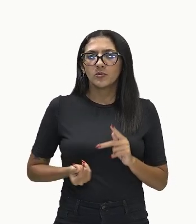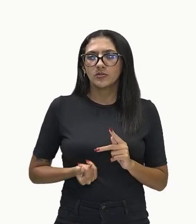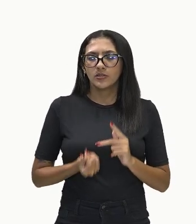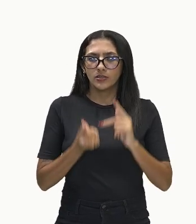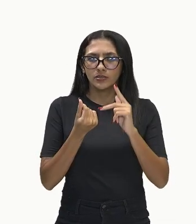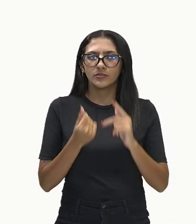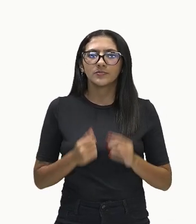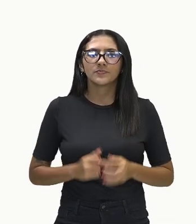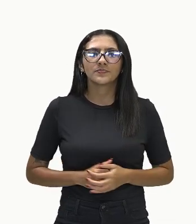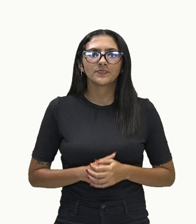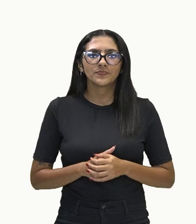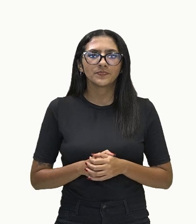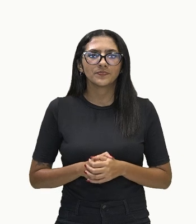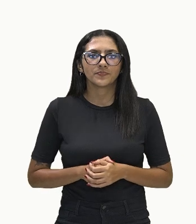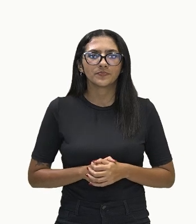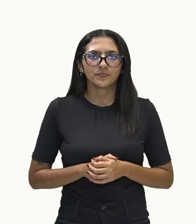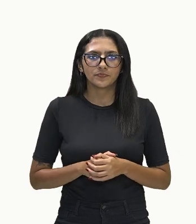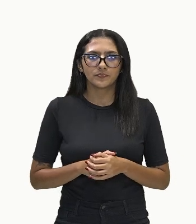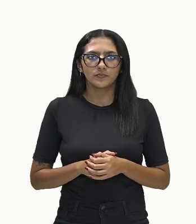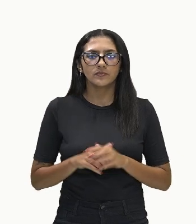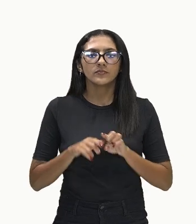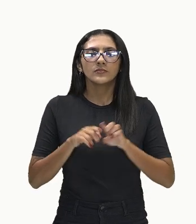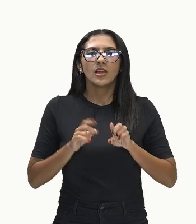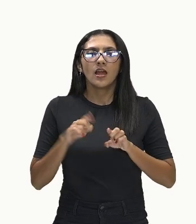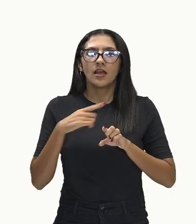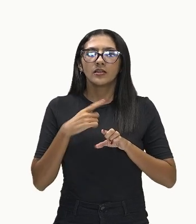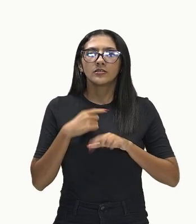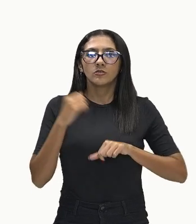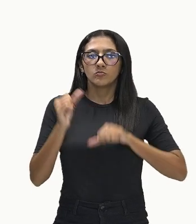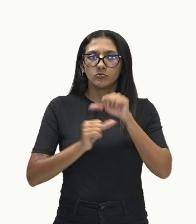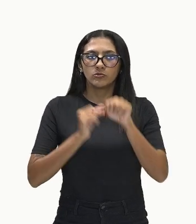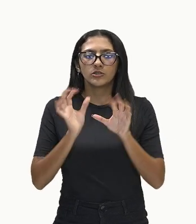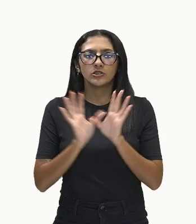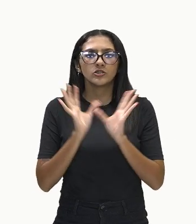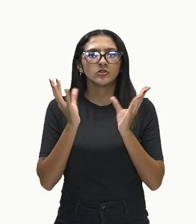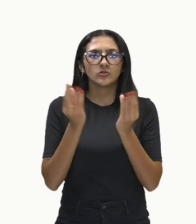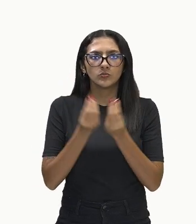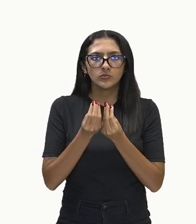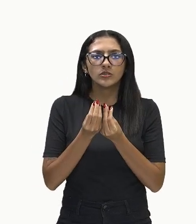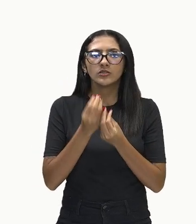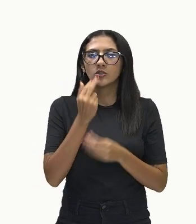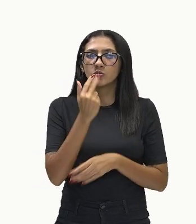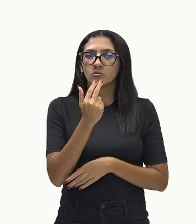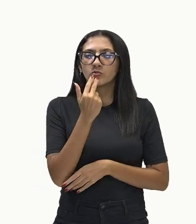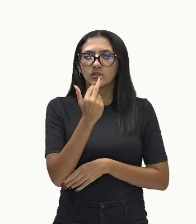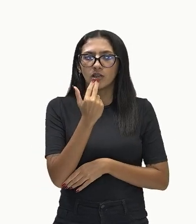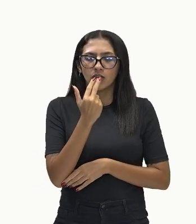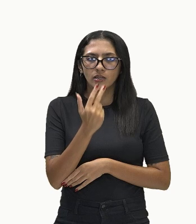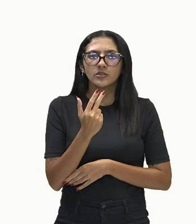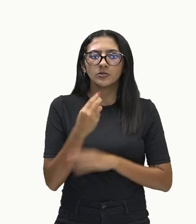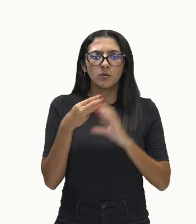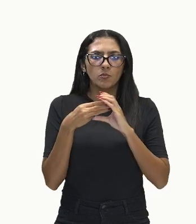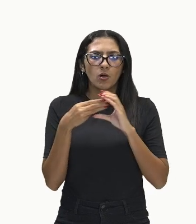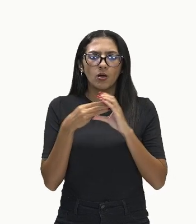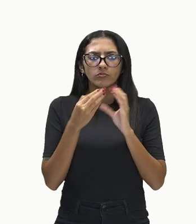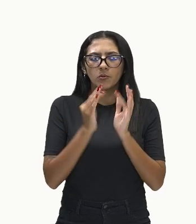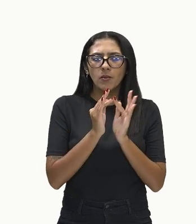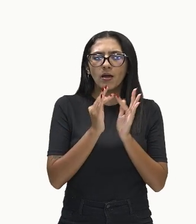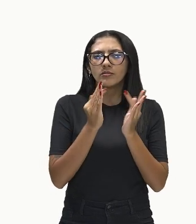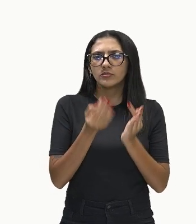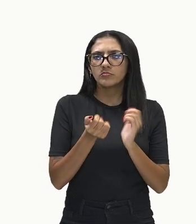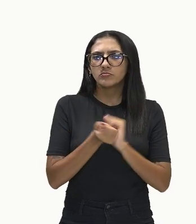proteínas. Então, a transformação disso em nutrientes, que são moléculas simples,